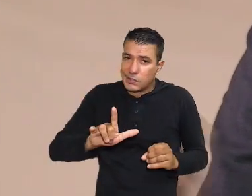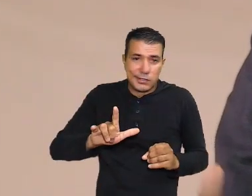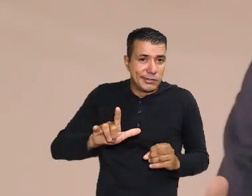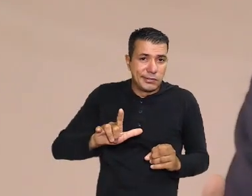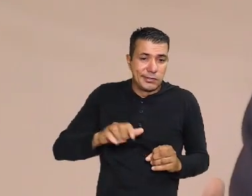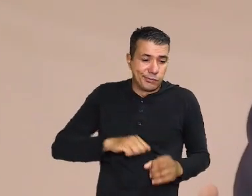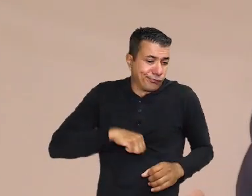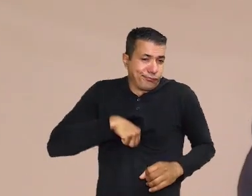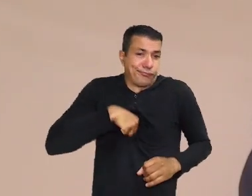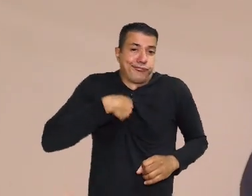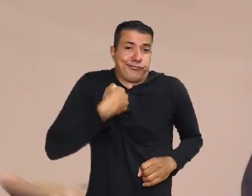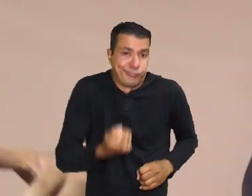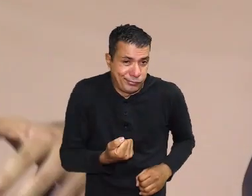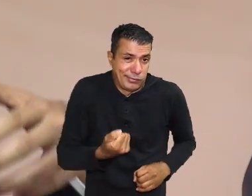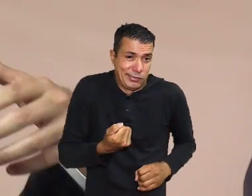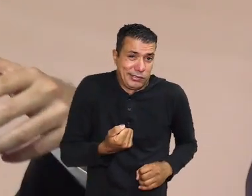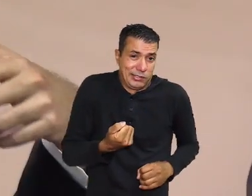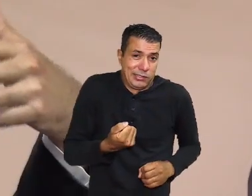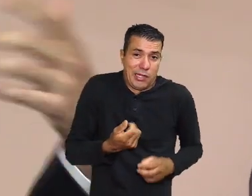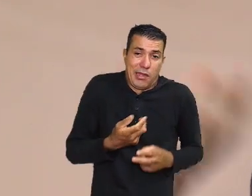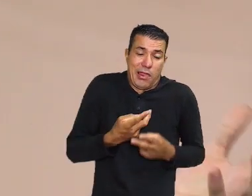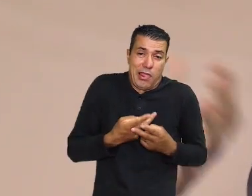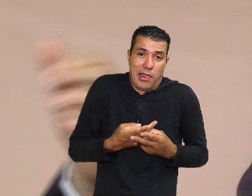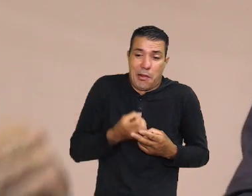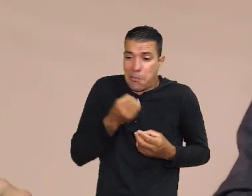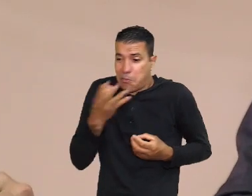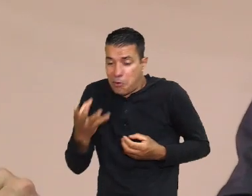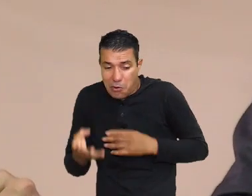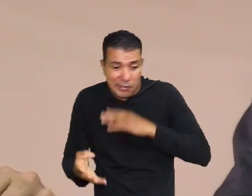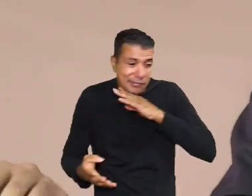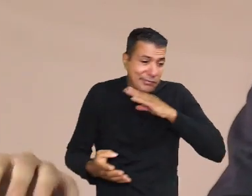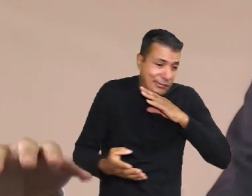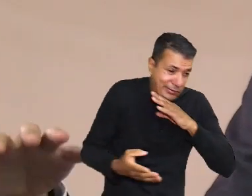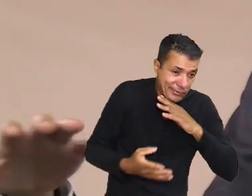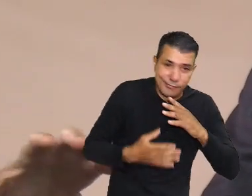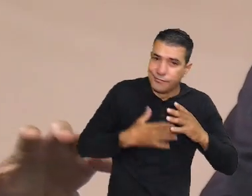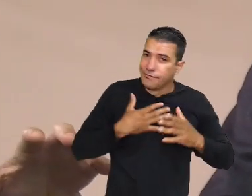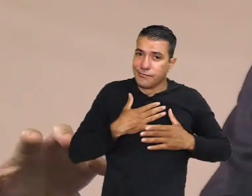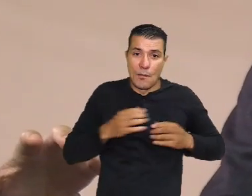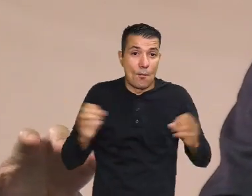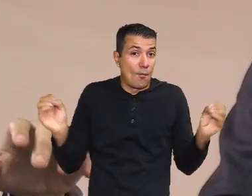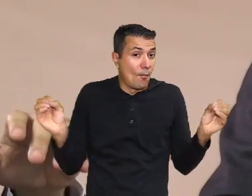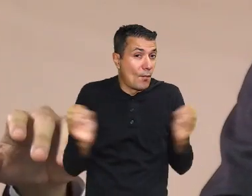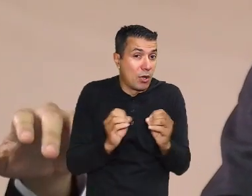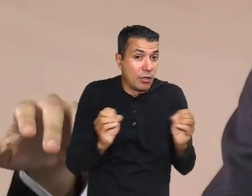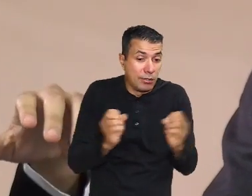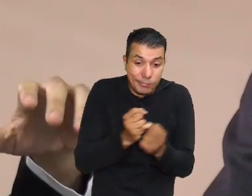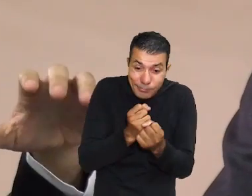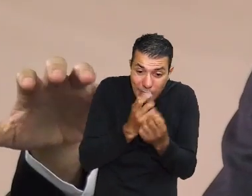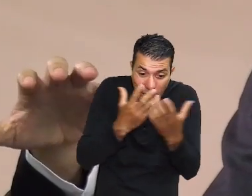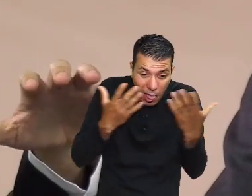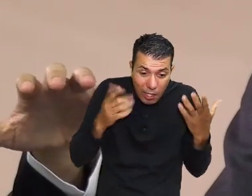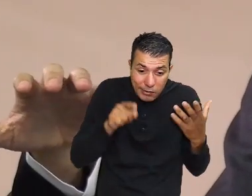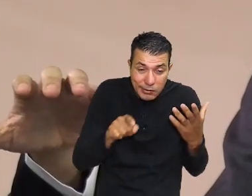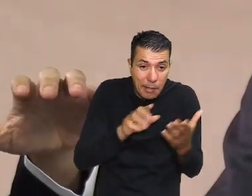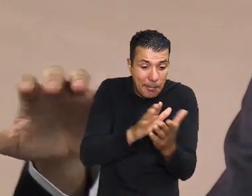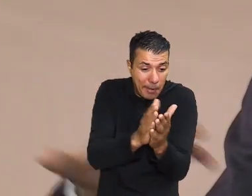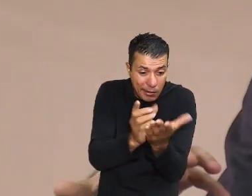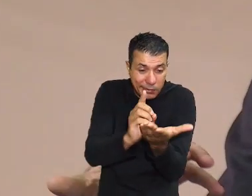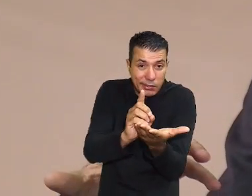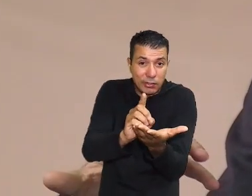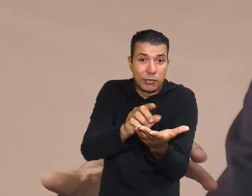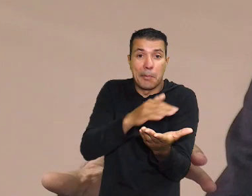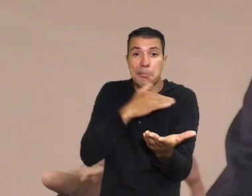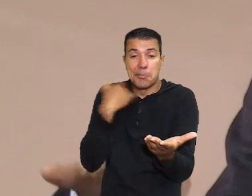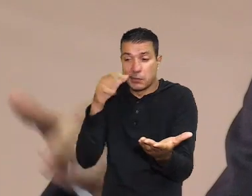mais inveja, ele não tem como fazer também coisas boas ou ruins. Então a gente vê claramente que quando a pessoa